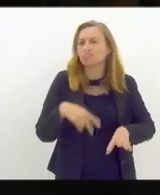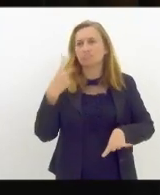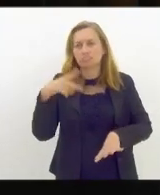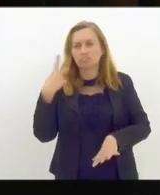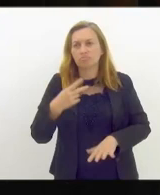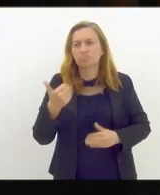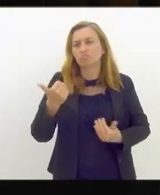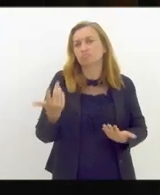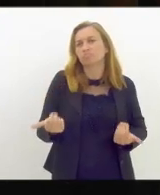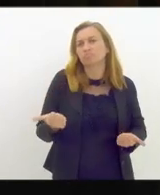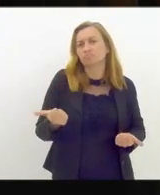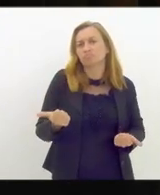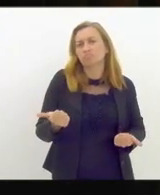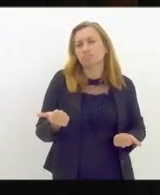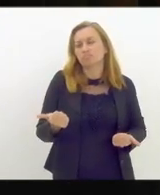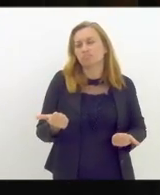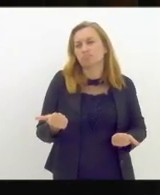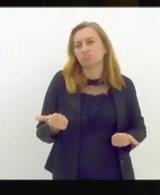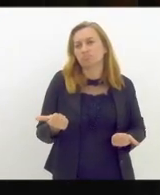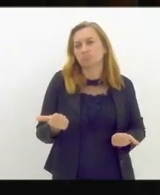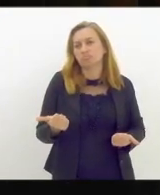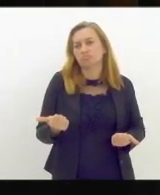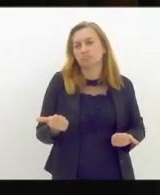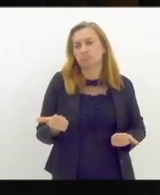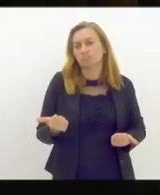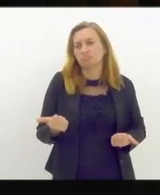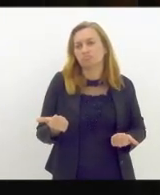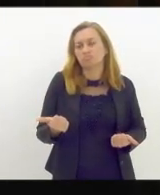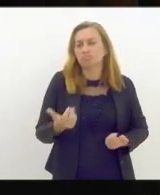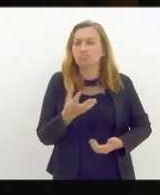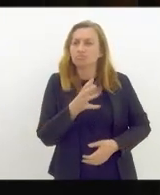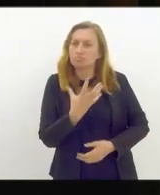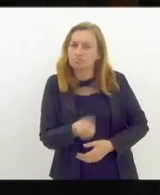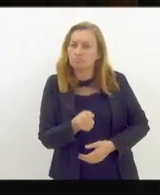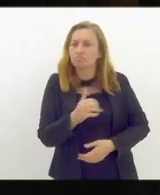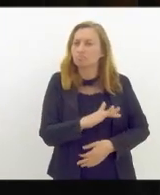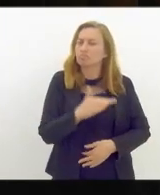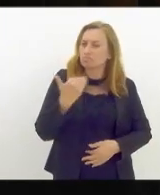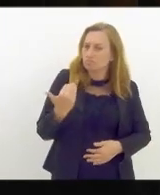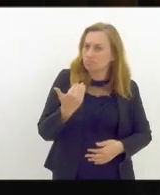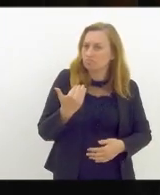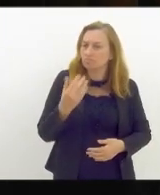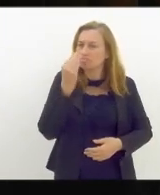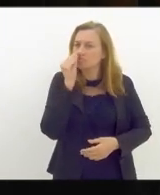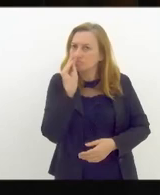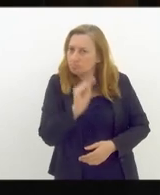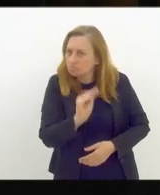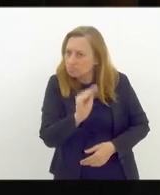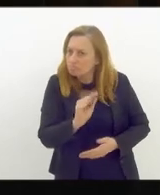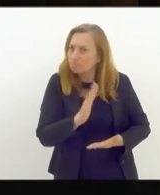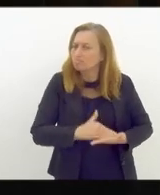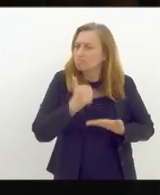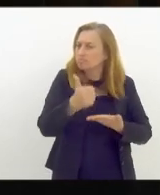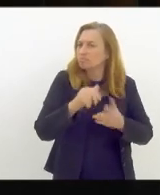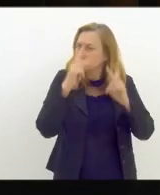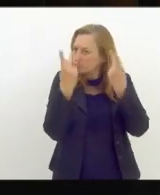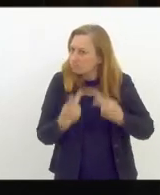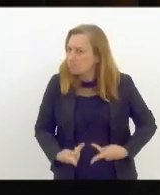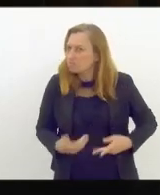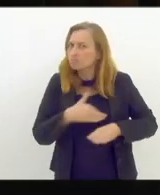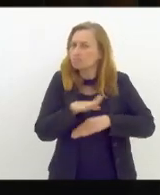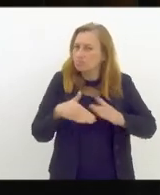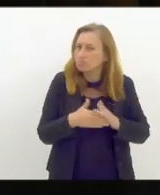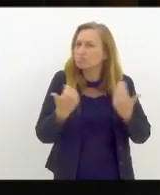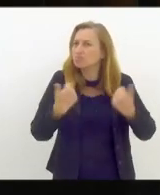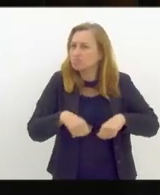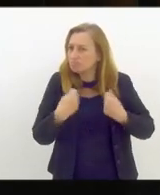que aposta na lógica da morte, na lógica de ignorar a dignidade humana daqueles e daquelas que